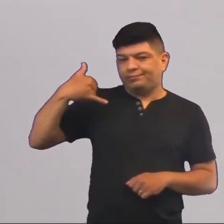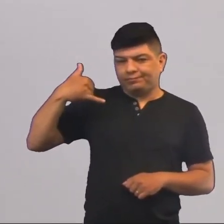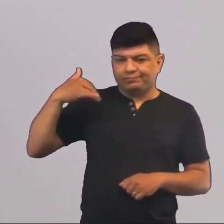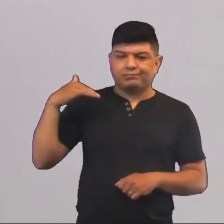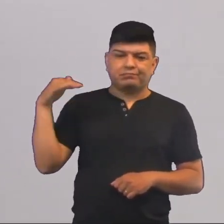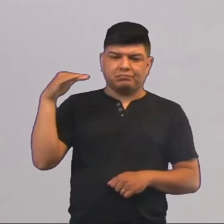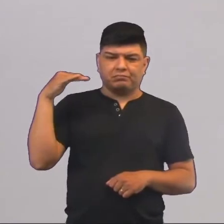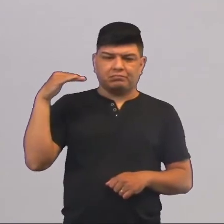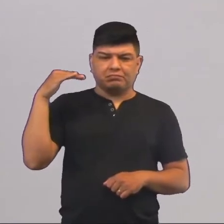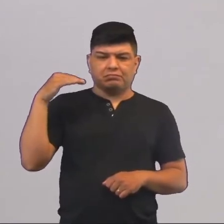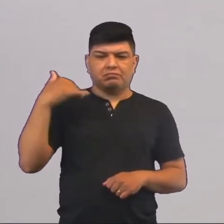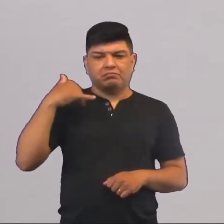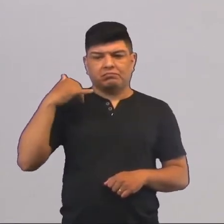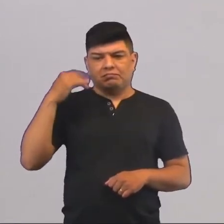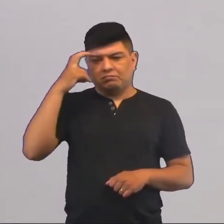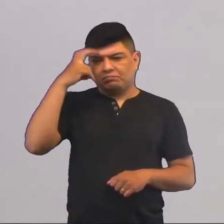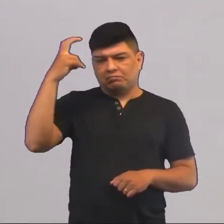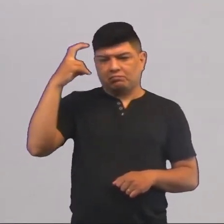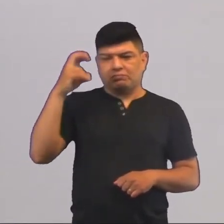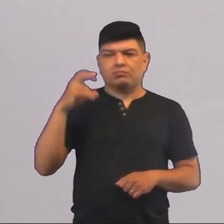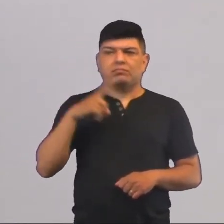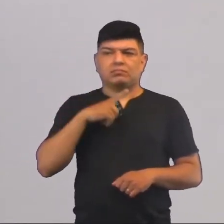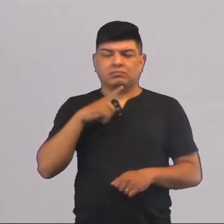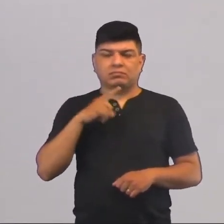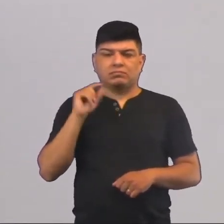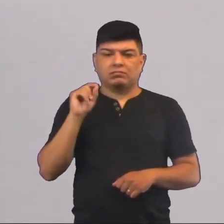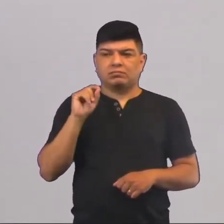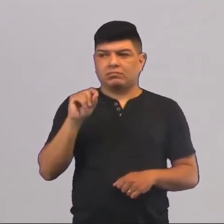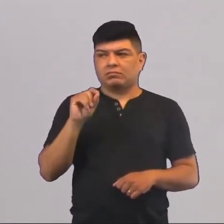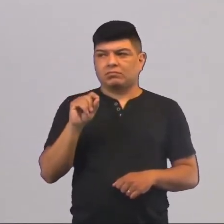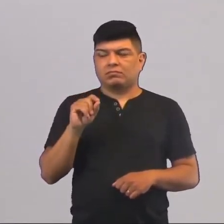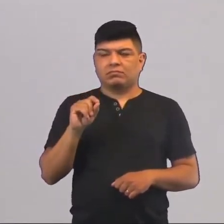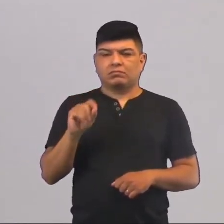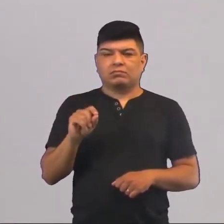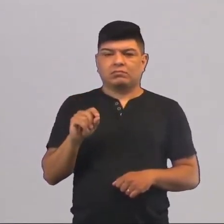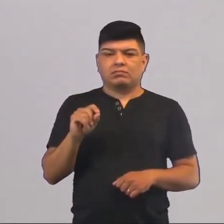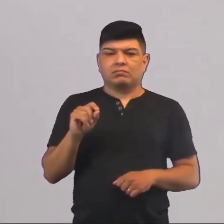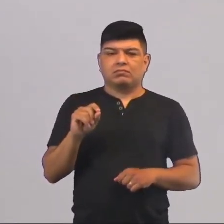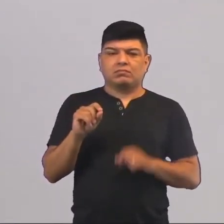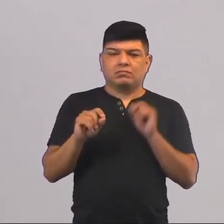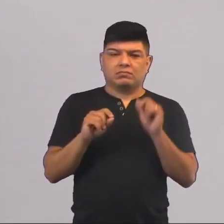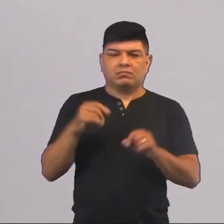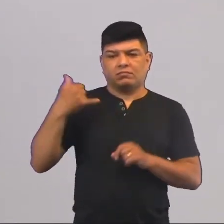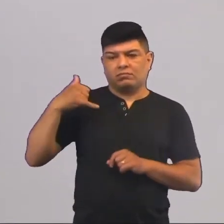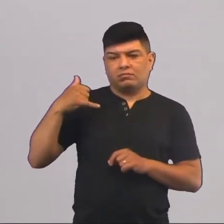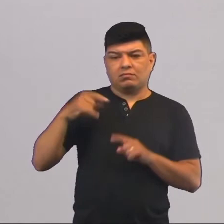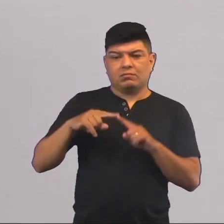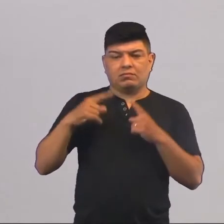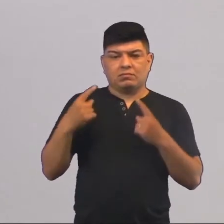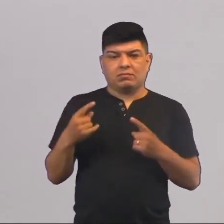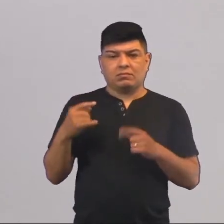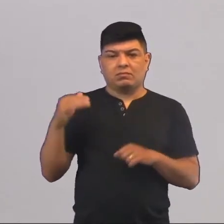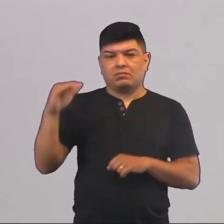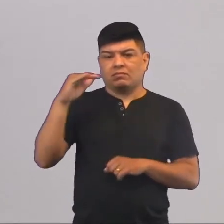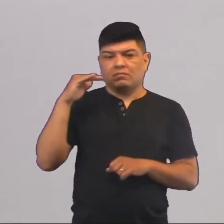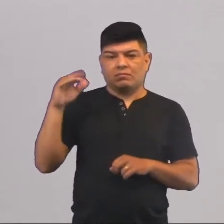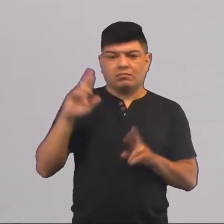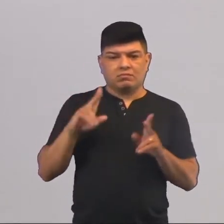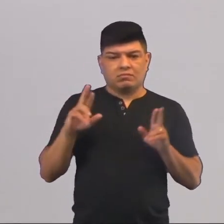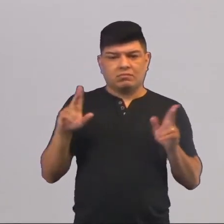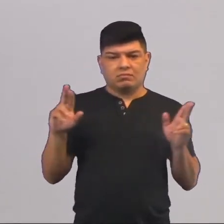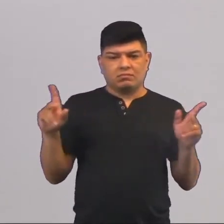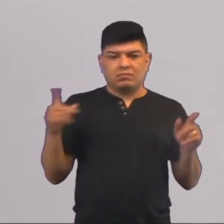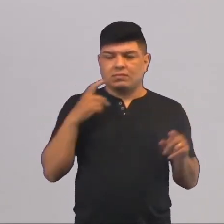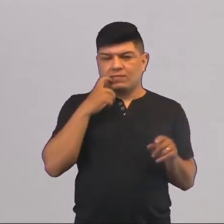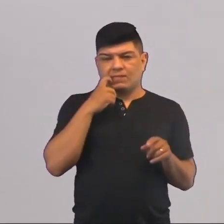né, um telefone inteligente, ele passa a ser uma categoria, ele é um telefone, mas ele passa a ser uma categoria